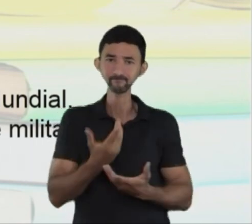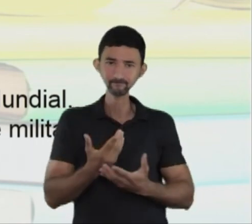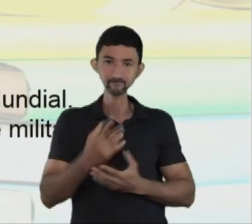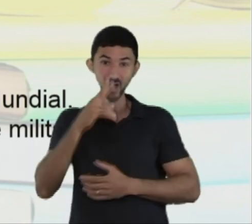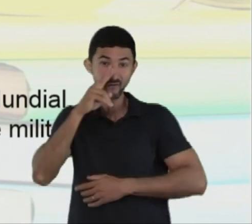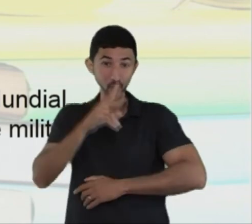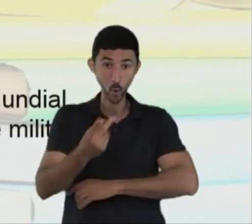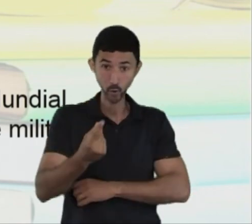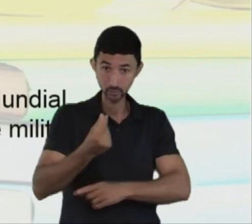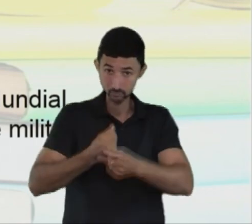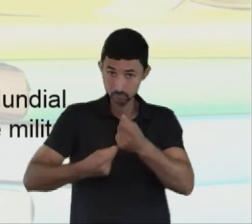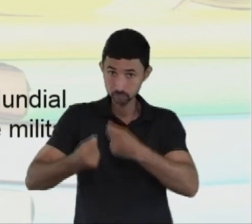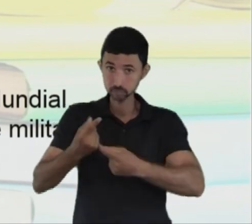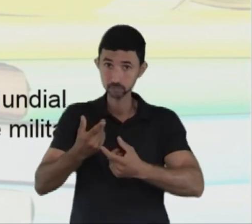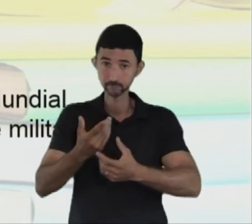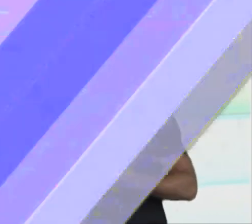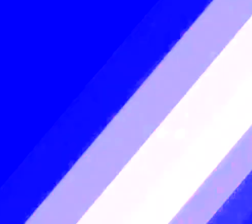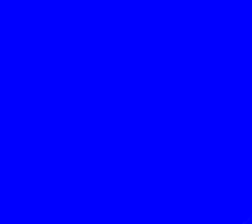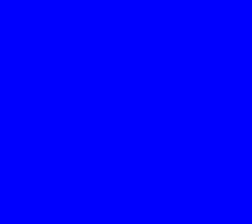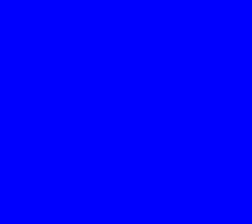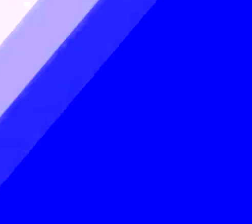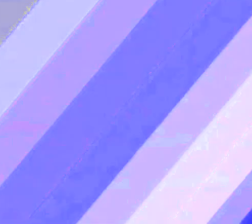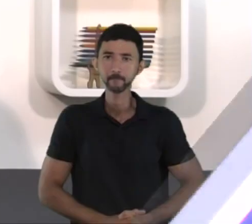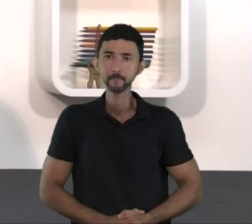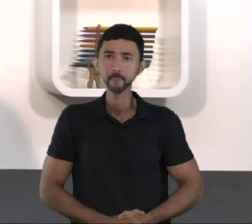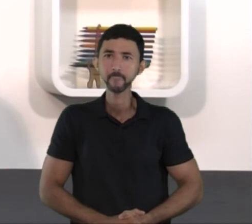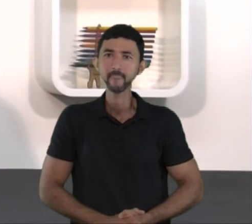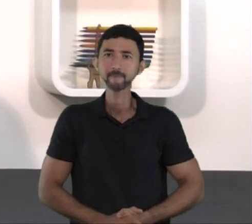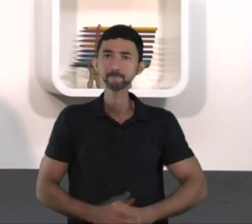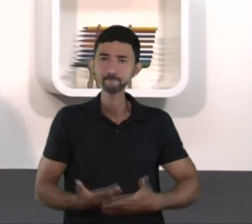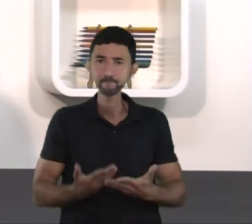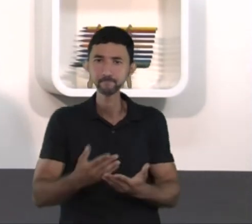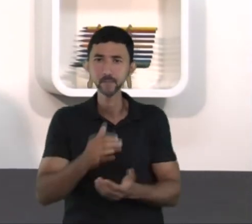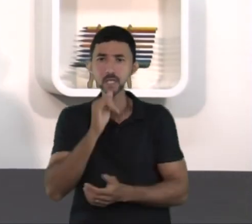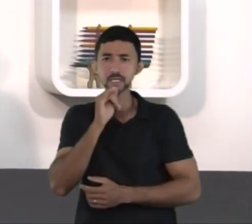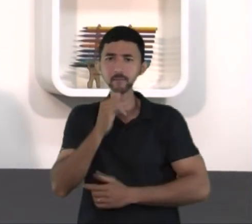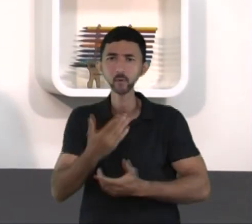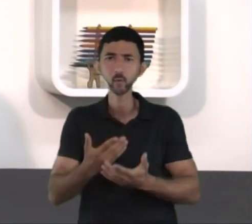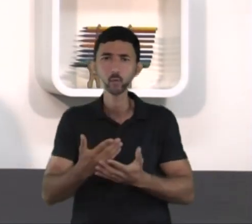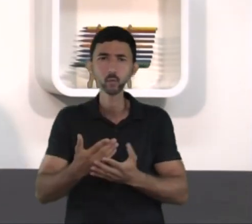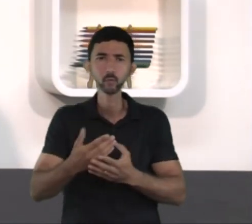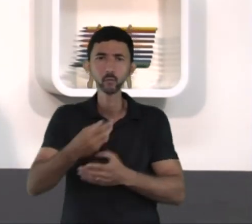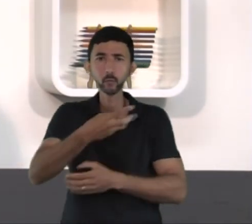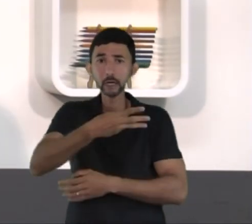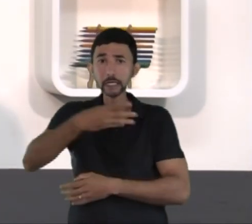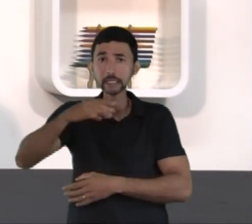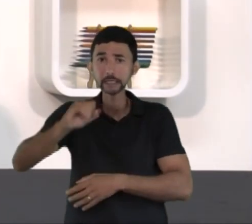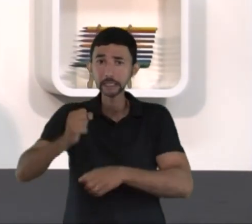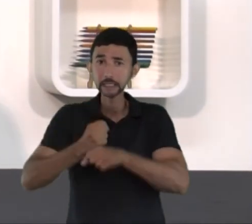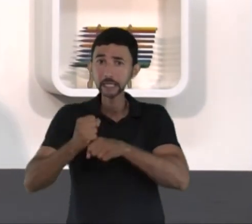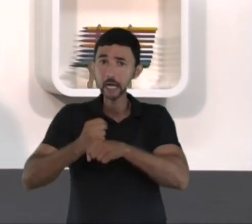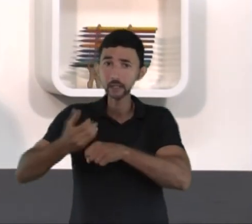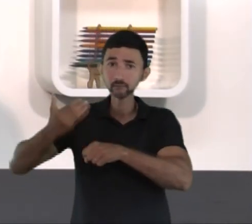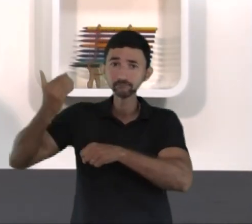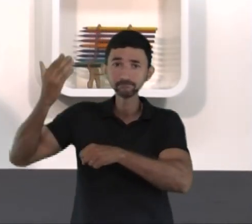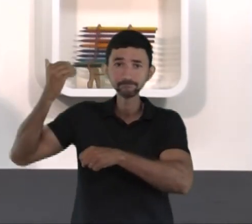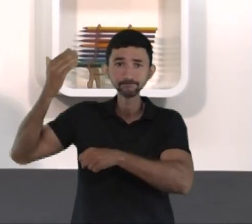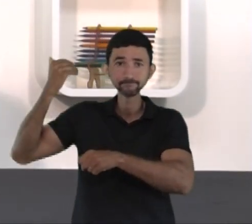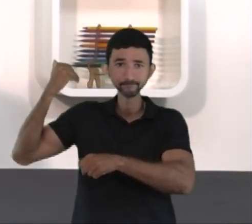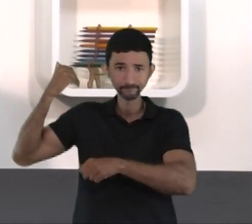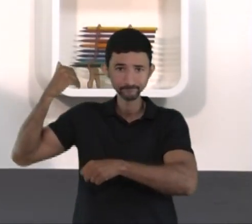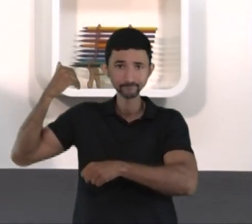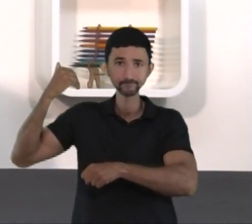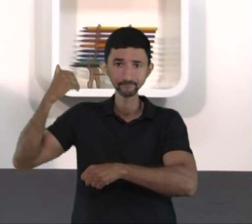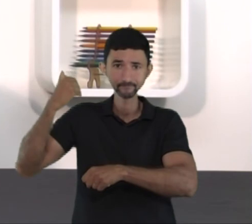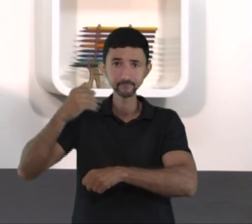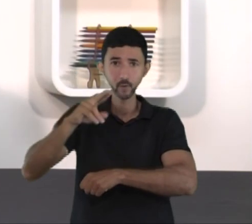tá? Ó, olha aqui, gente. A gente está falando há 30 anos atrás, né? Quando a